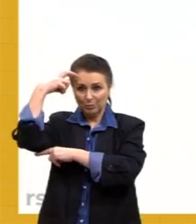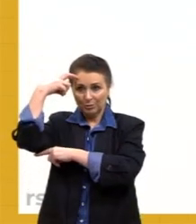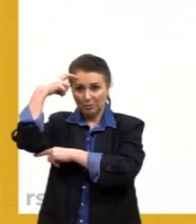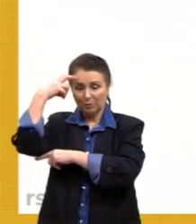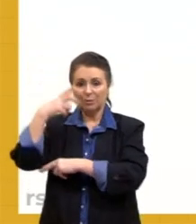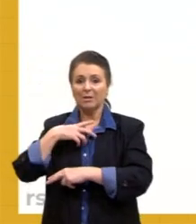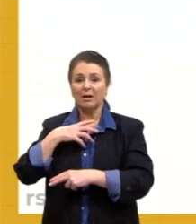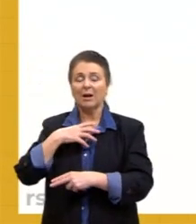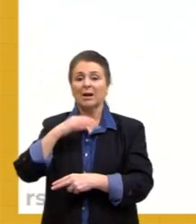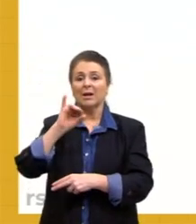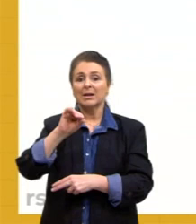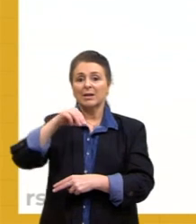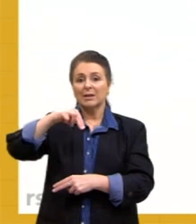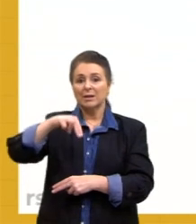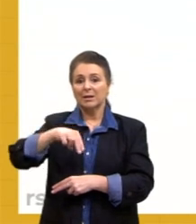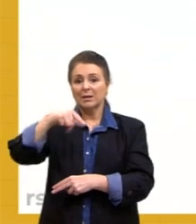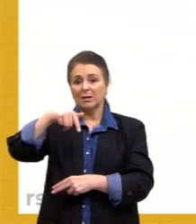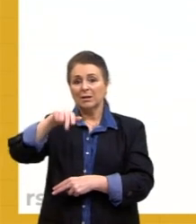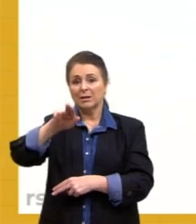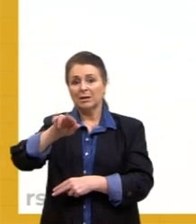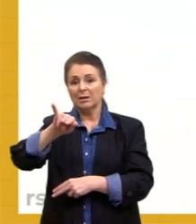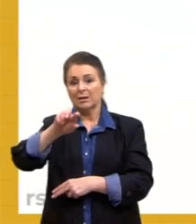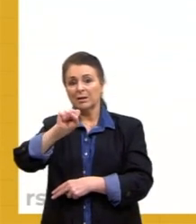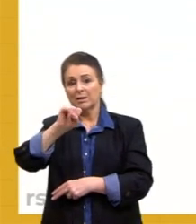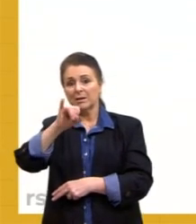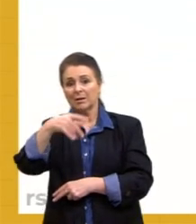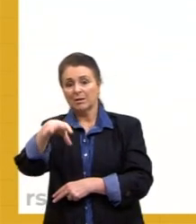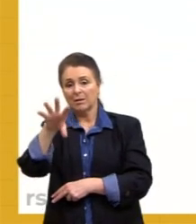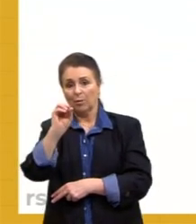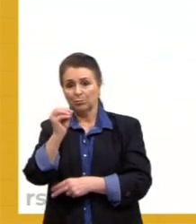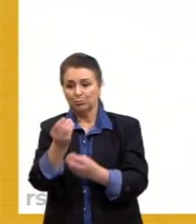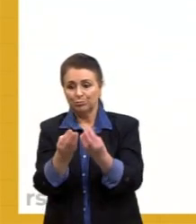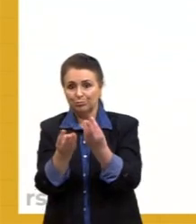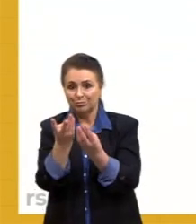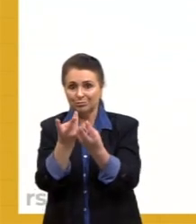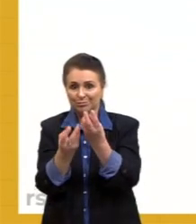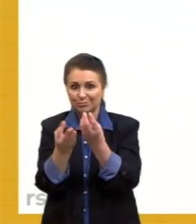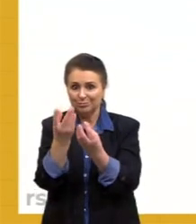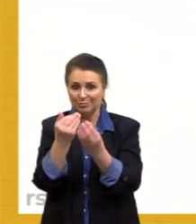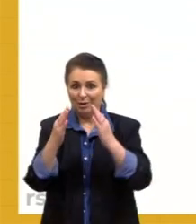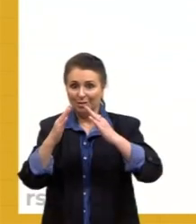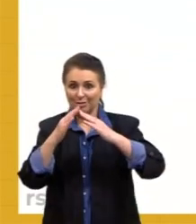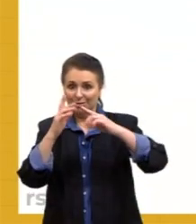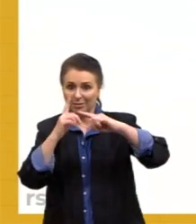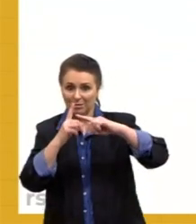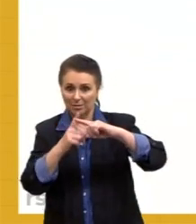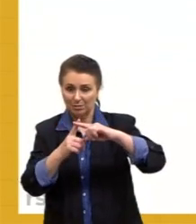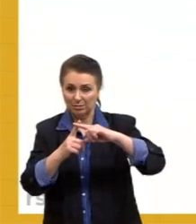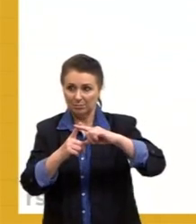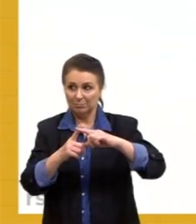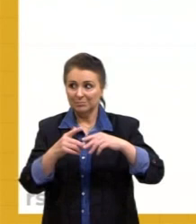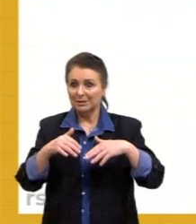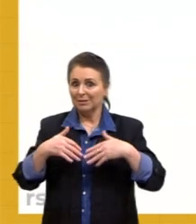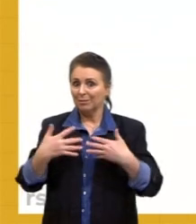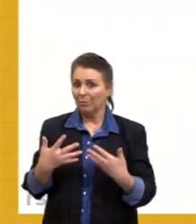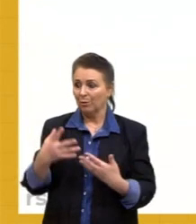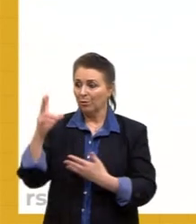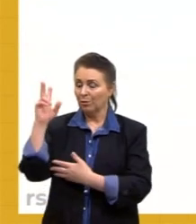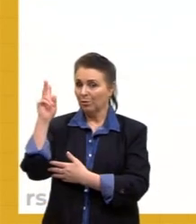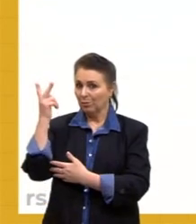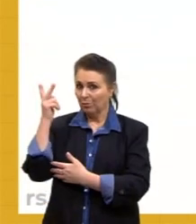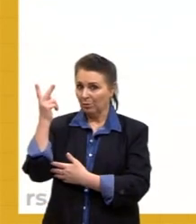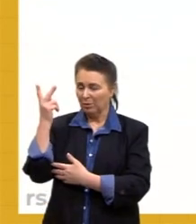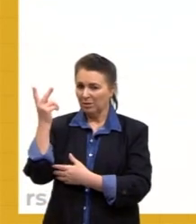Inquisição né então não tem como dizer que não cai entre aspas não cai história dentro lá das